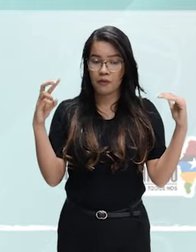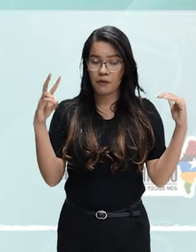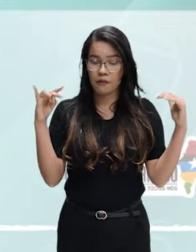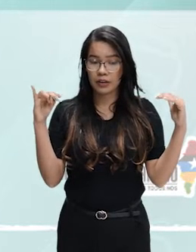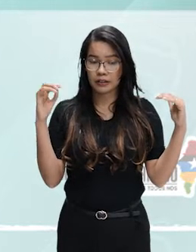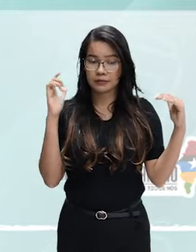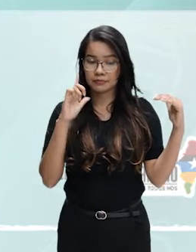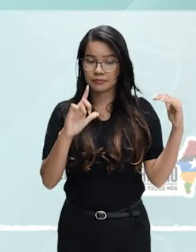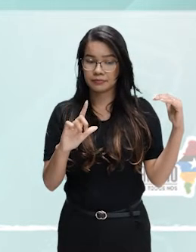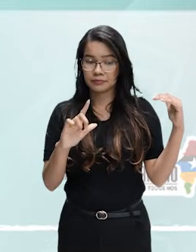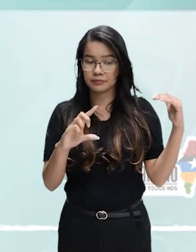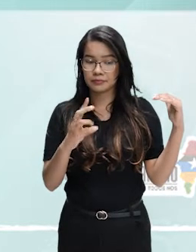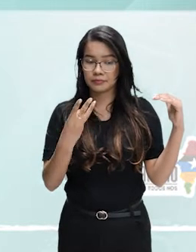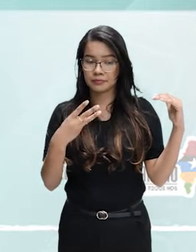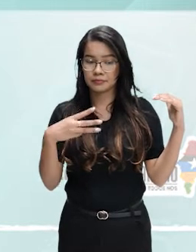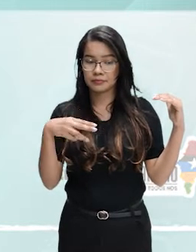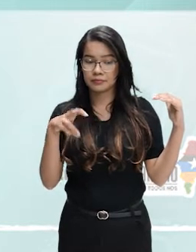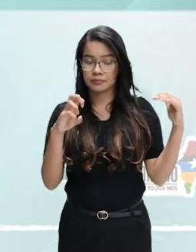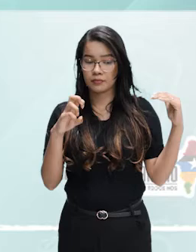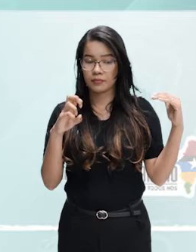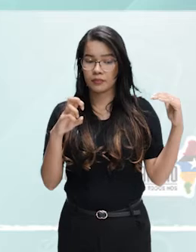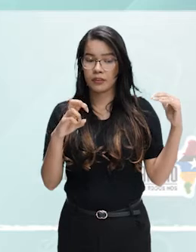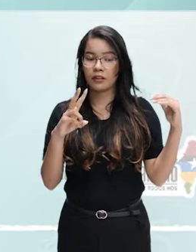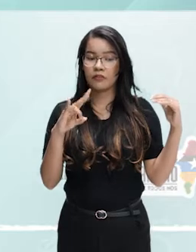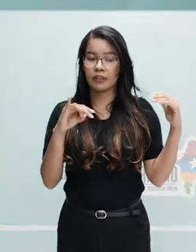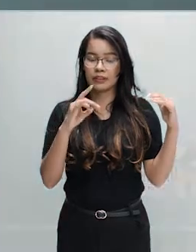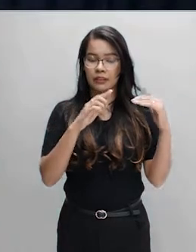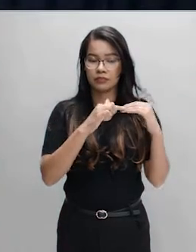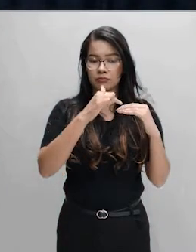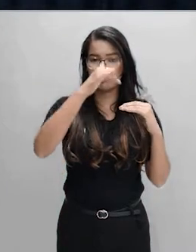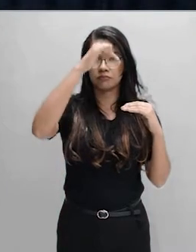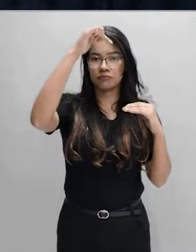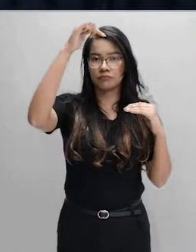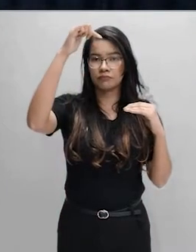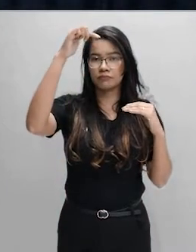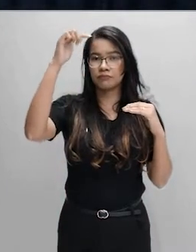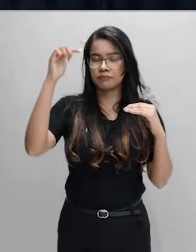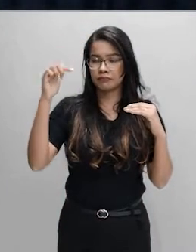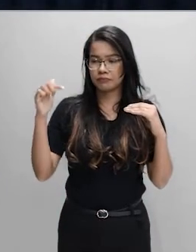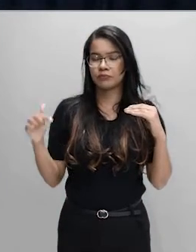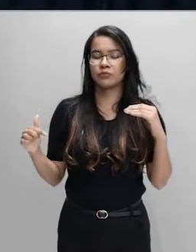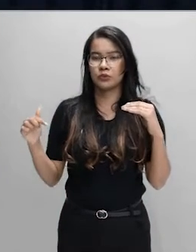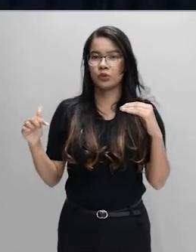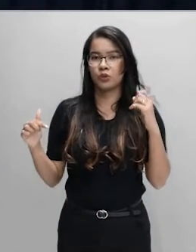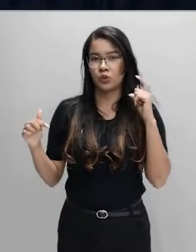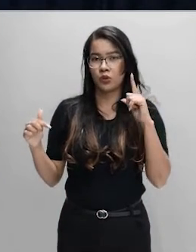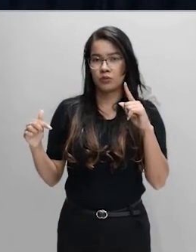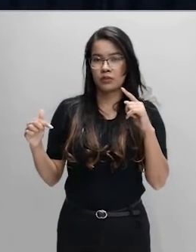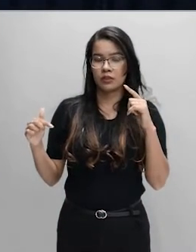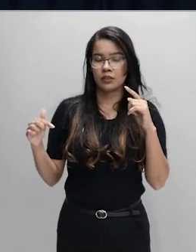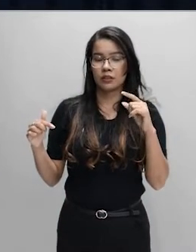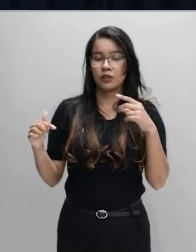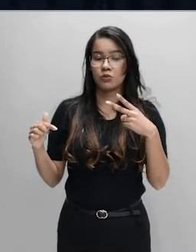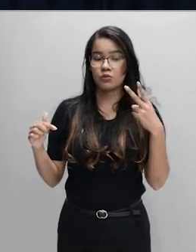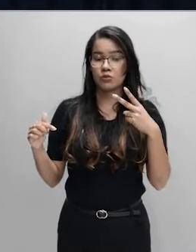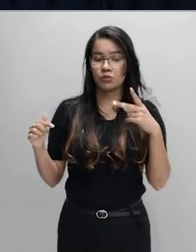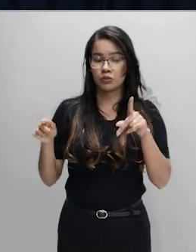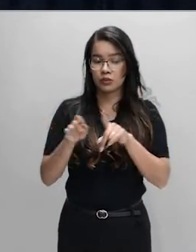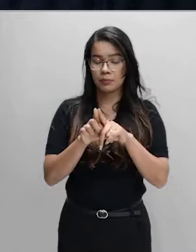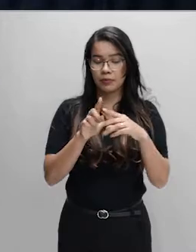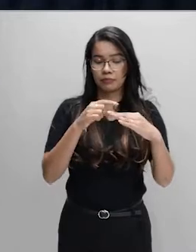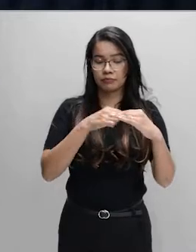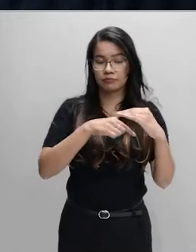aqui, ele atinge na ida e atinge na volta. No segundo, ele atinge na ida e na